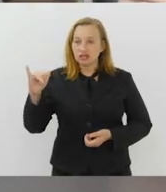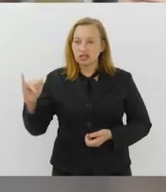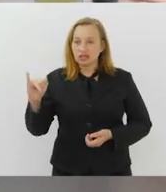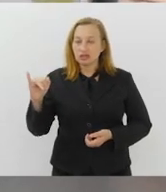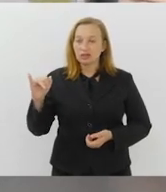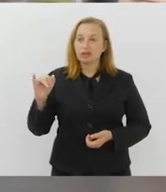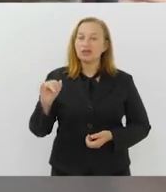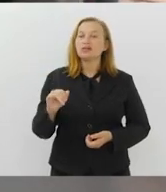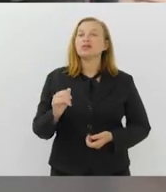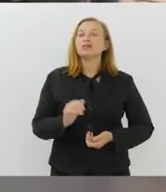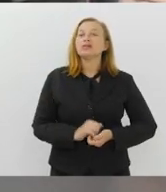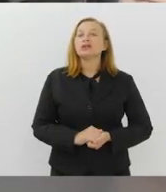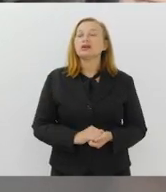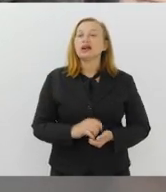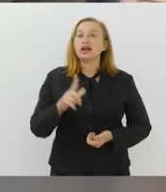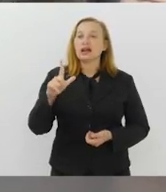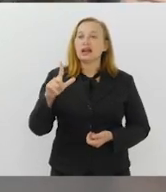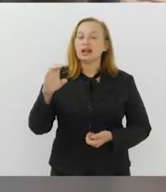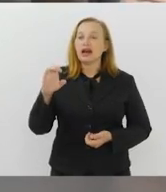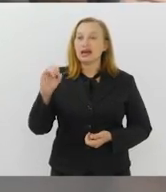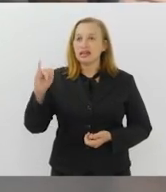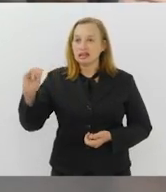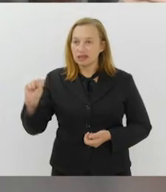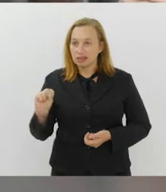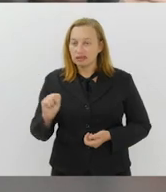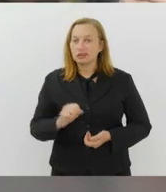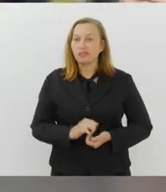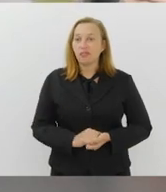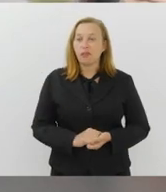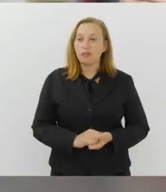Nenhum Direito a Menos. A Laís Lopes,